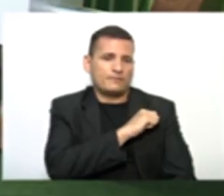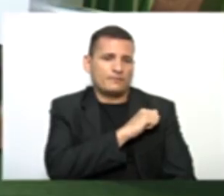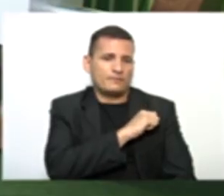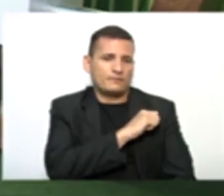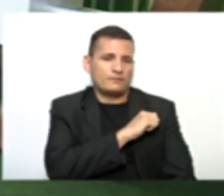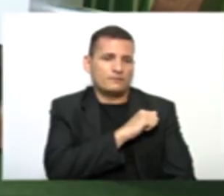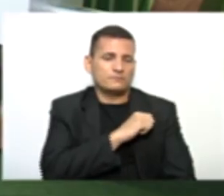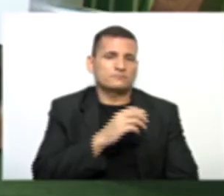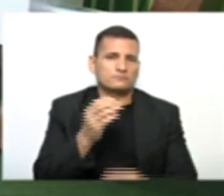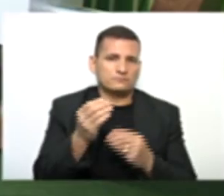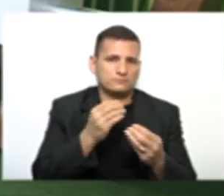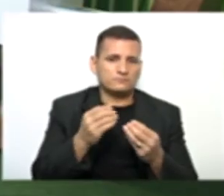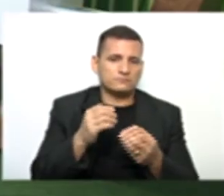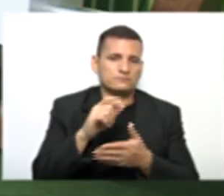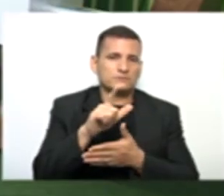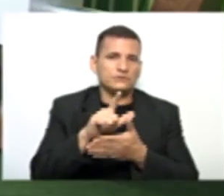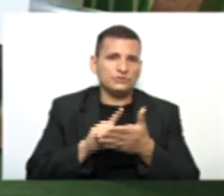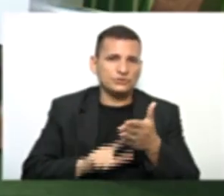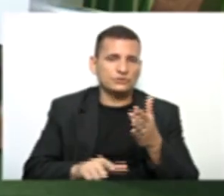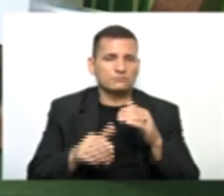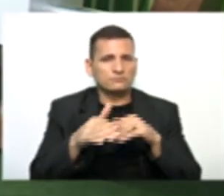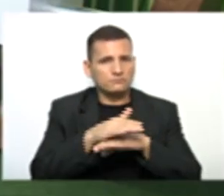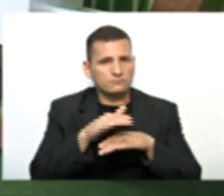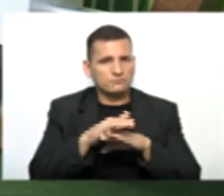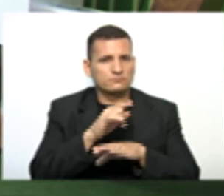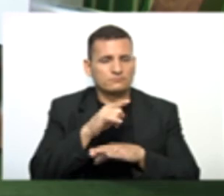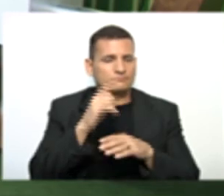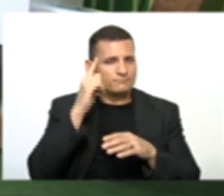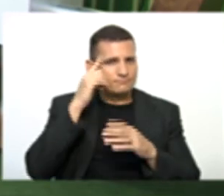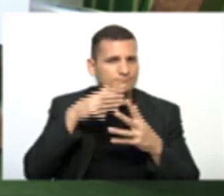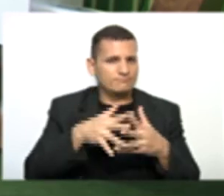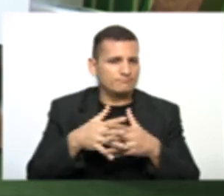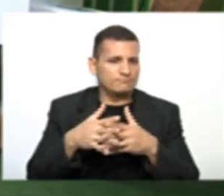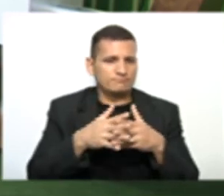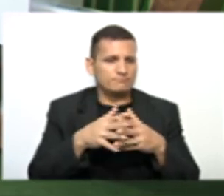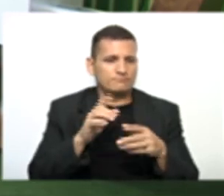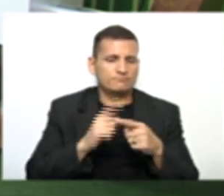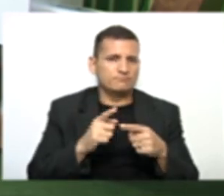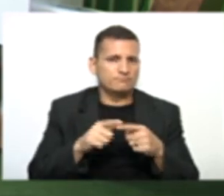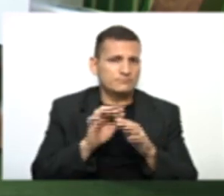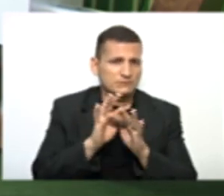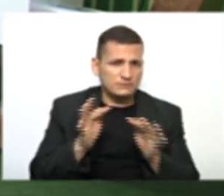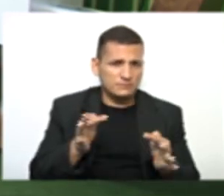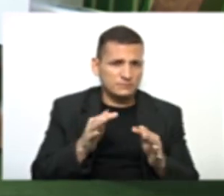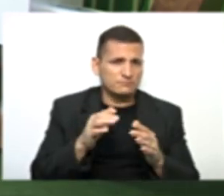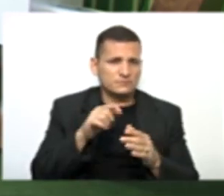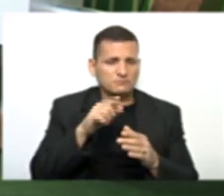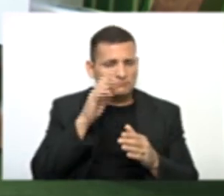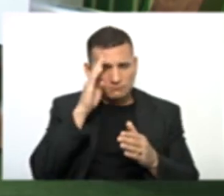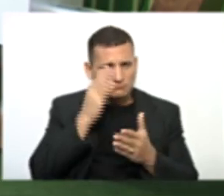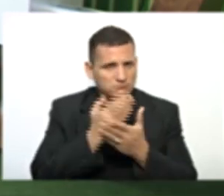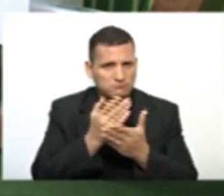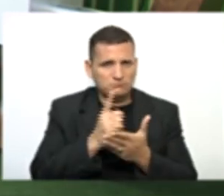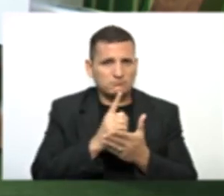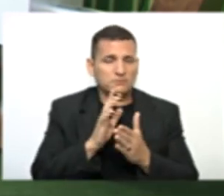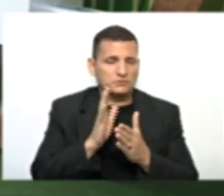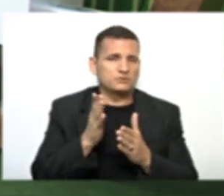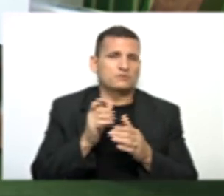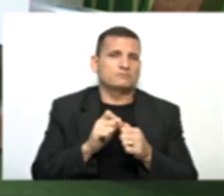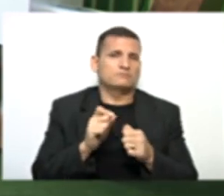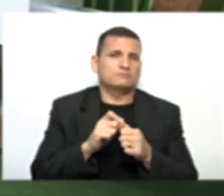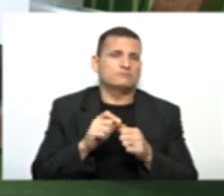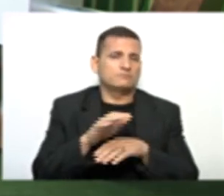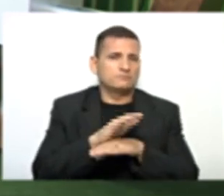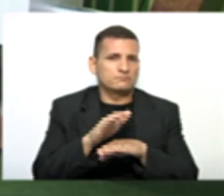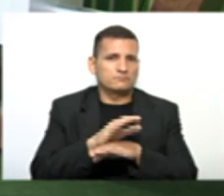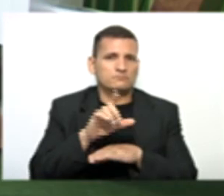parte de inserir numa lista, ele se confunde bastante, porque ele é tão simples, ele não acredita que é daquela forma, sendo que a gente já fez inserir em